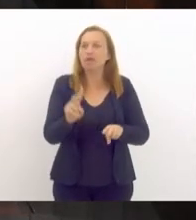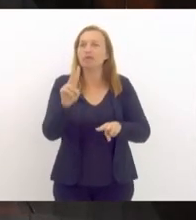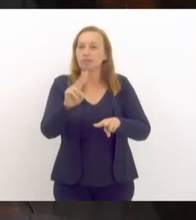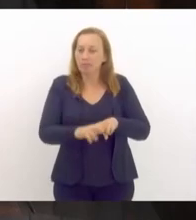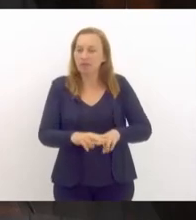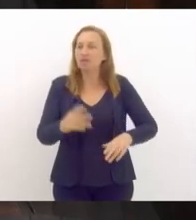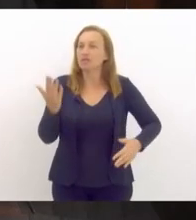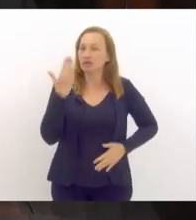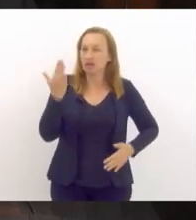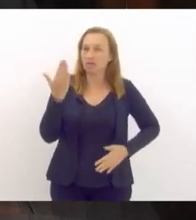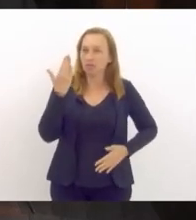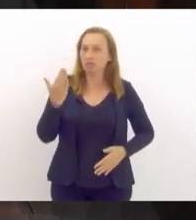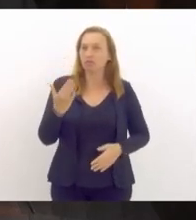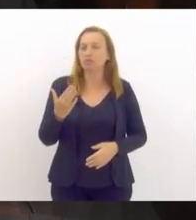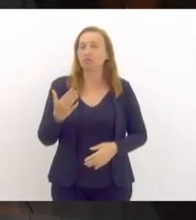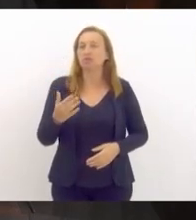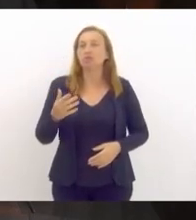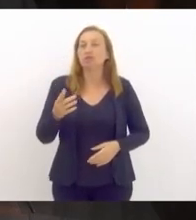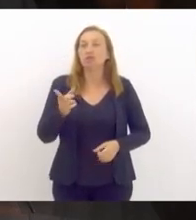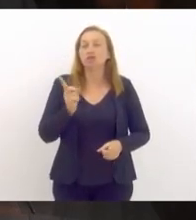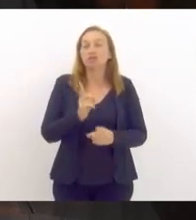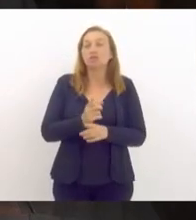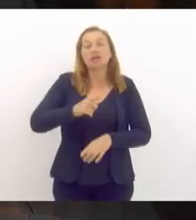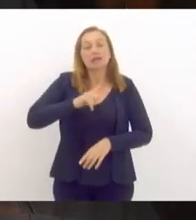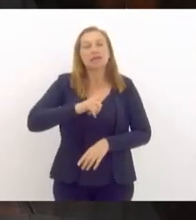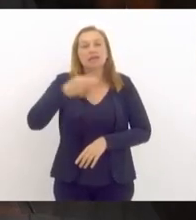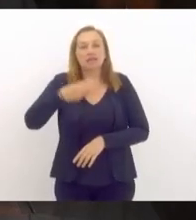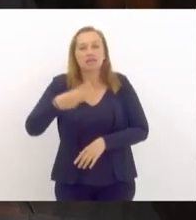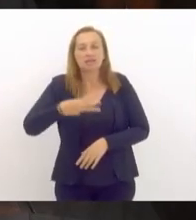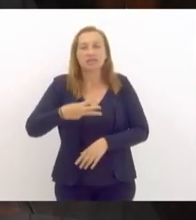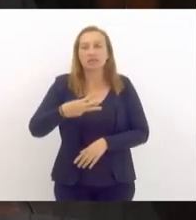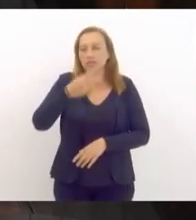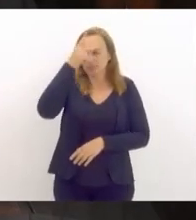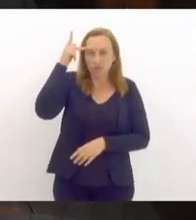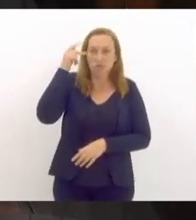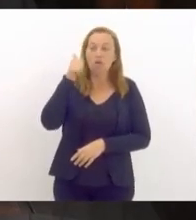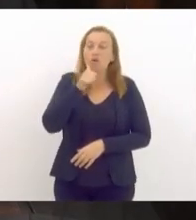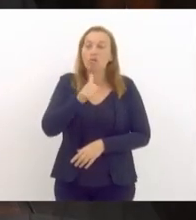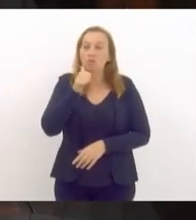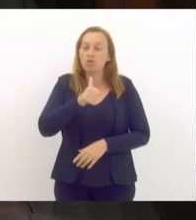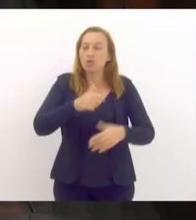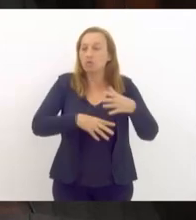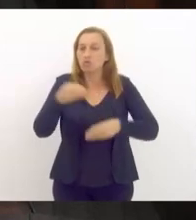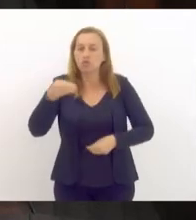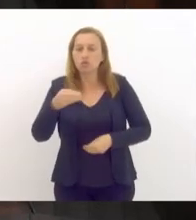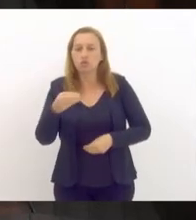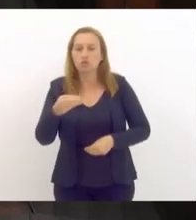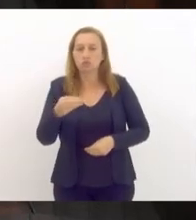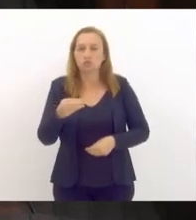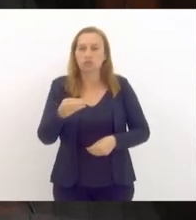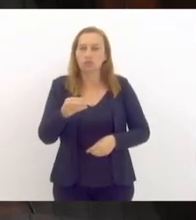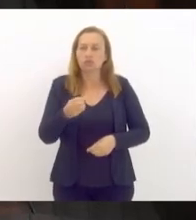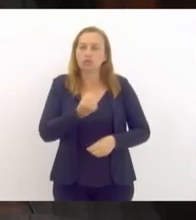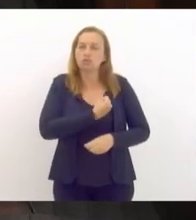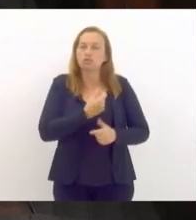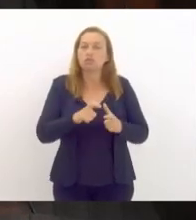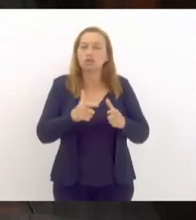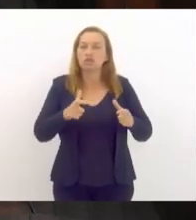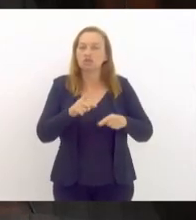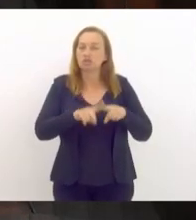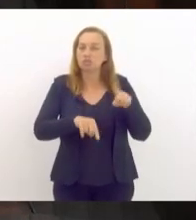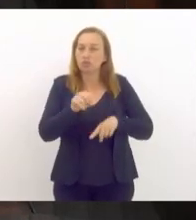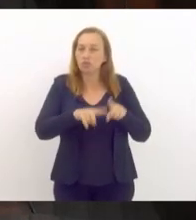esse vagabundo e descobrimos que tinha uma terceira pessoa uma mulher que fugiu com grande parte das mercadorias